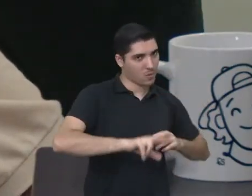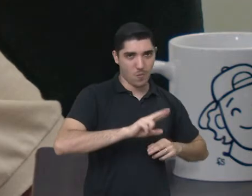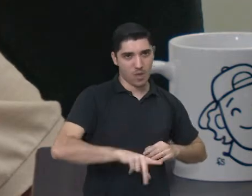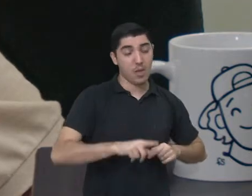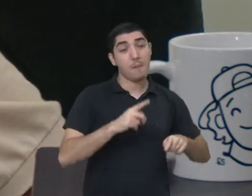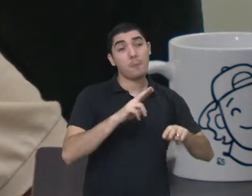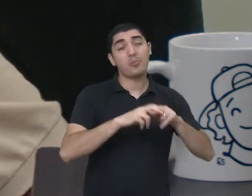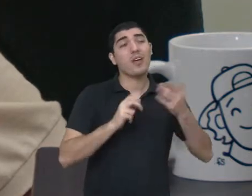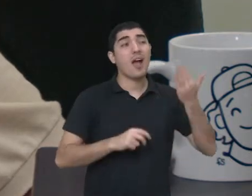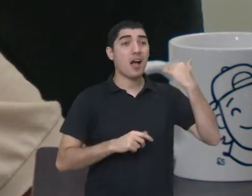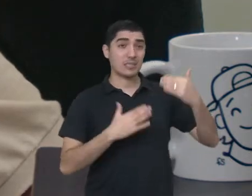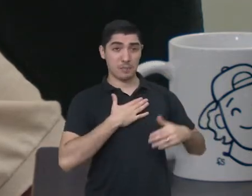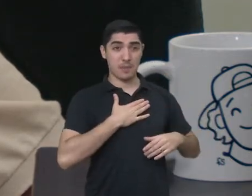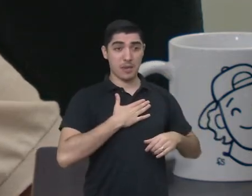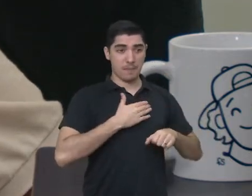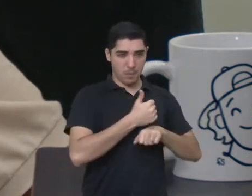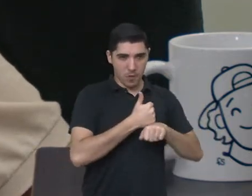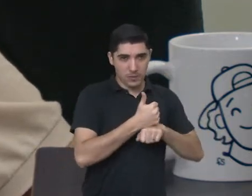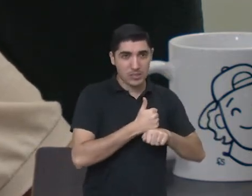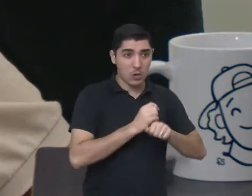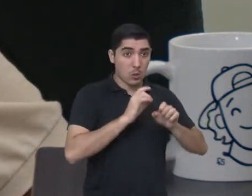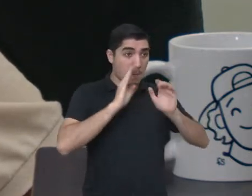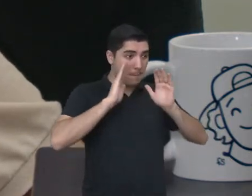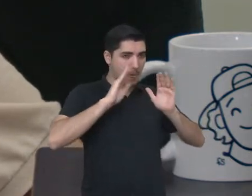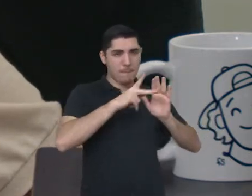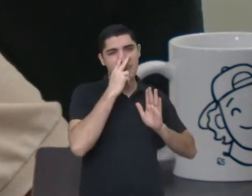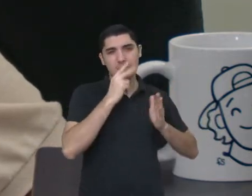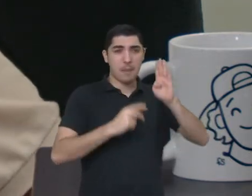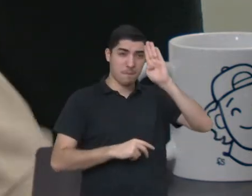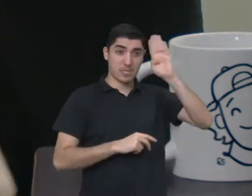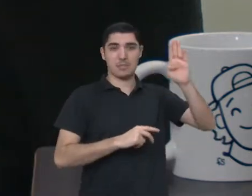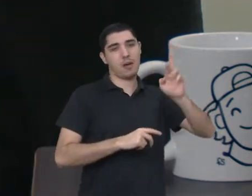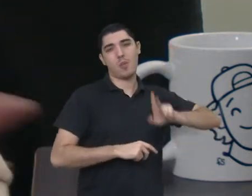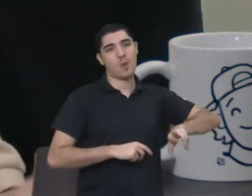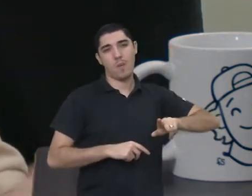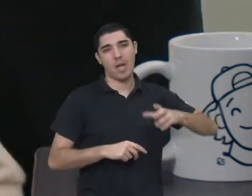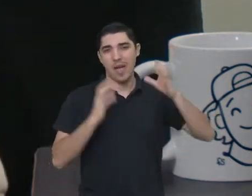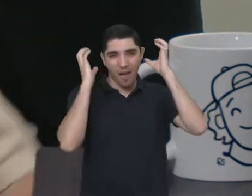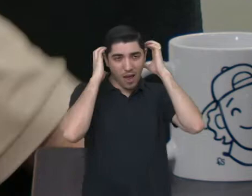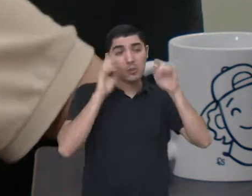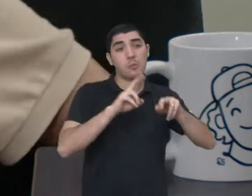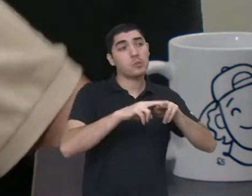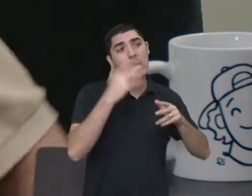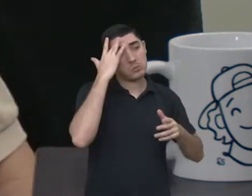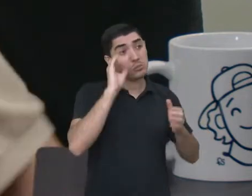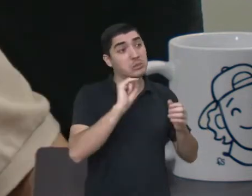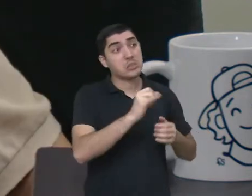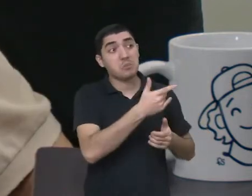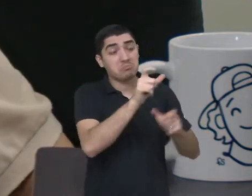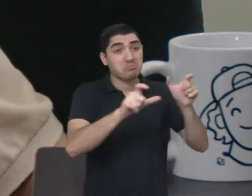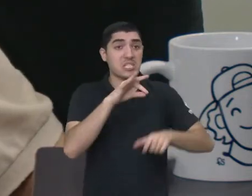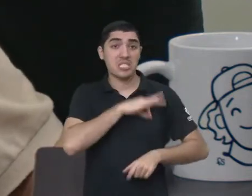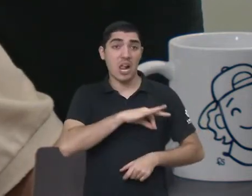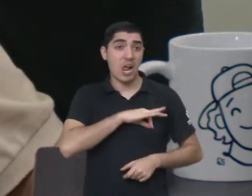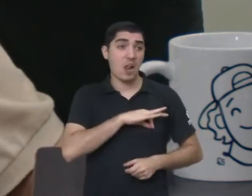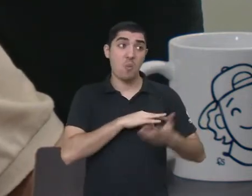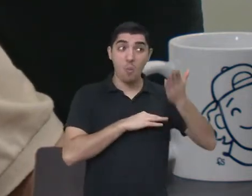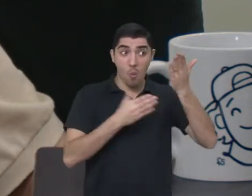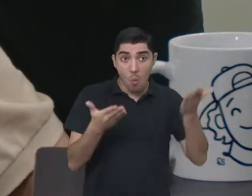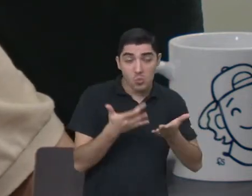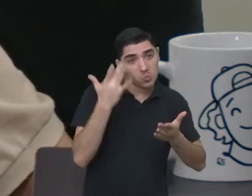né? Nascido dia 12 de março, é isso? De 52. Em Itajubá, mas às veio 14 horas e 30